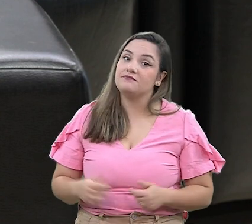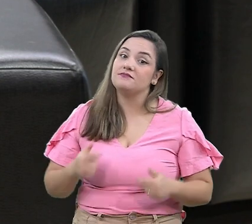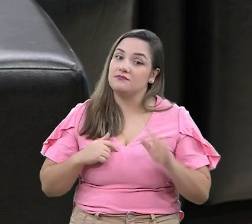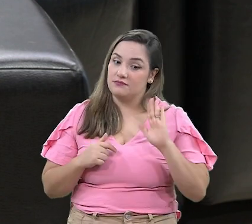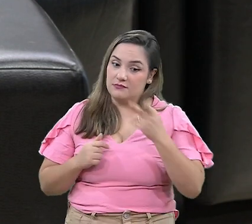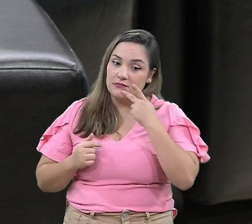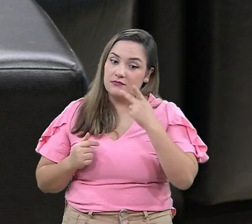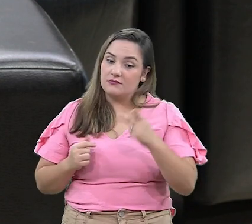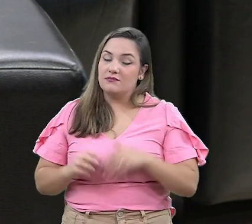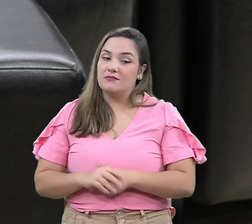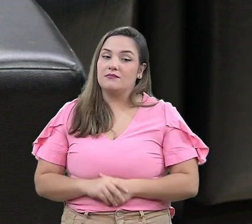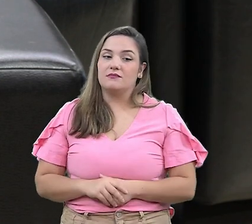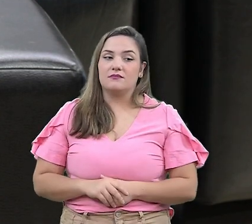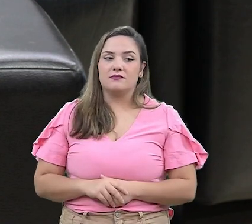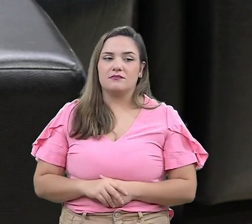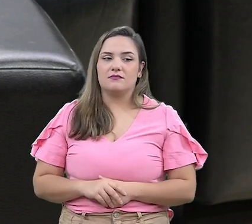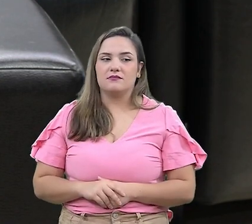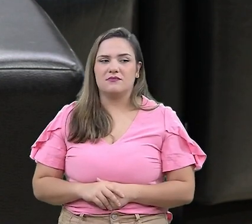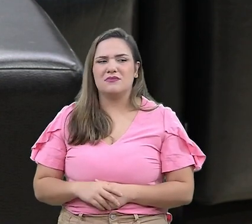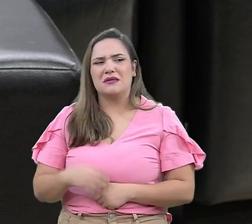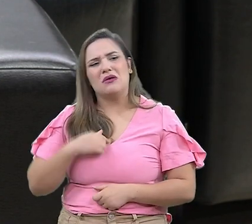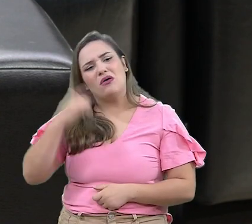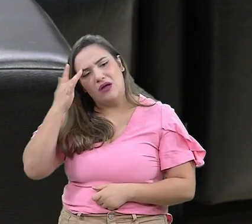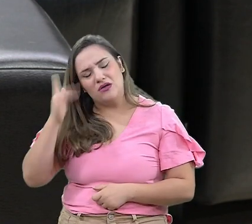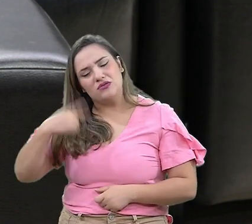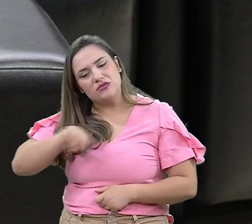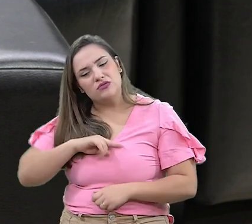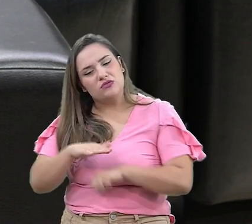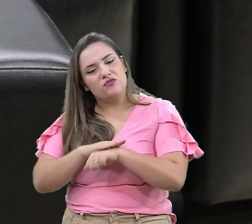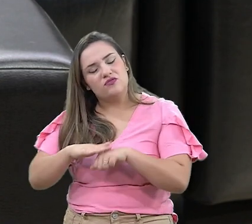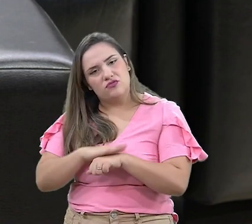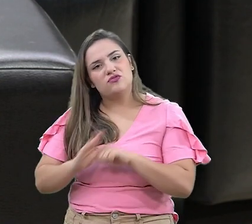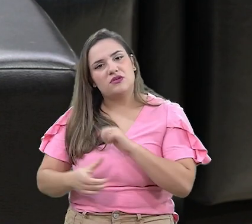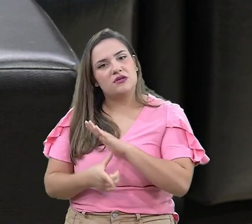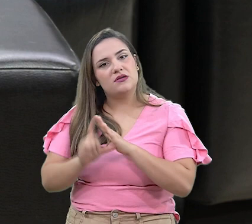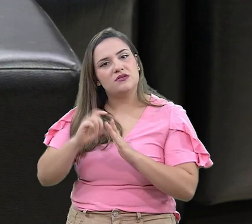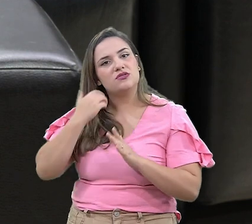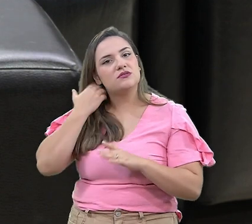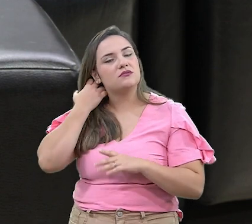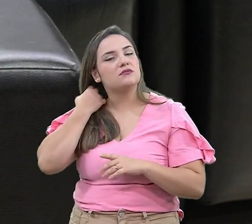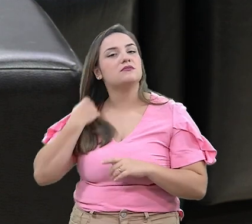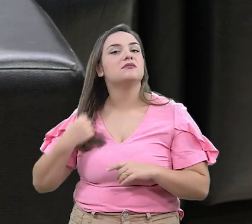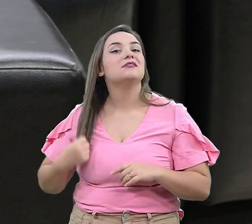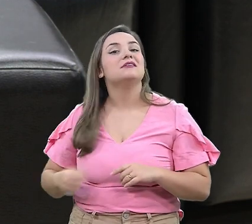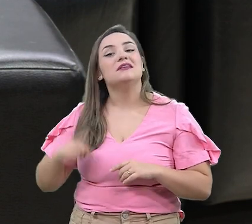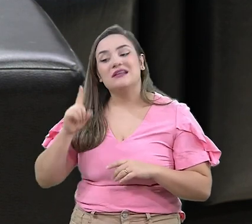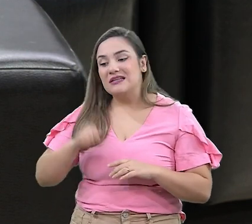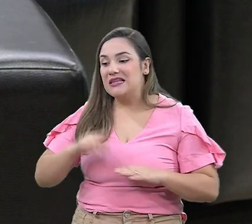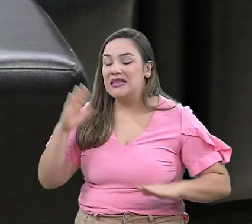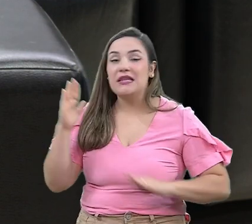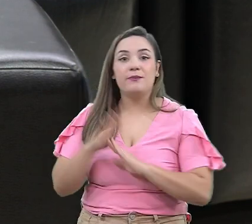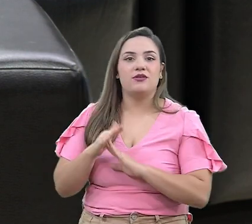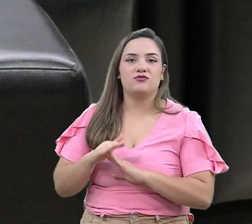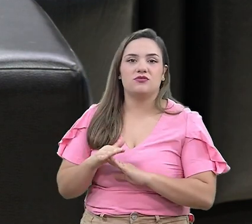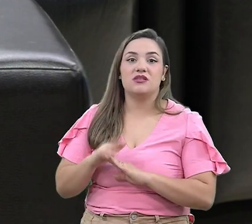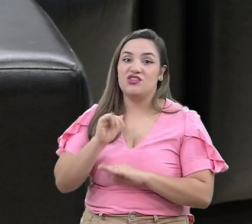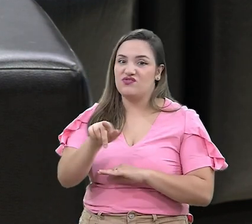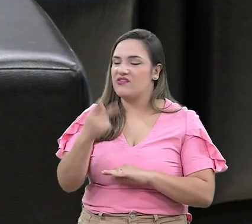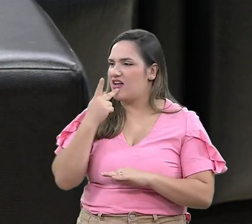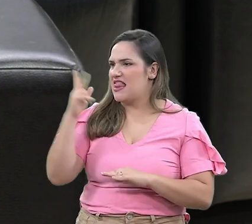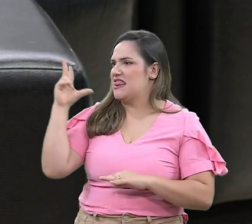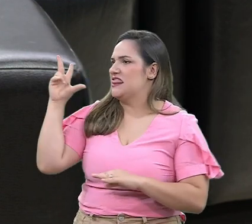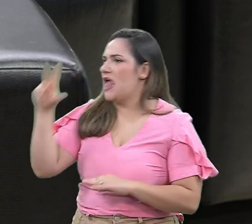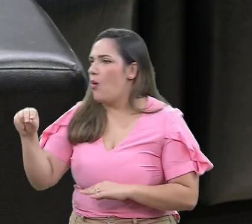eu já havia falado anteriormente, eu acho que nós já conversamos sobre isso, é o limite, né? É o